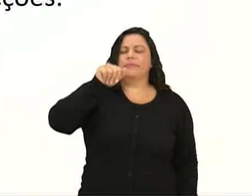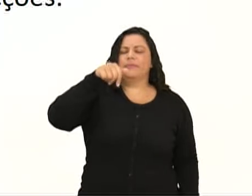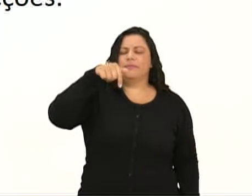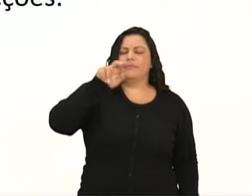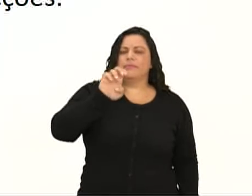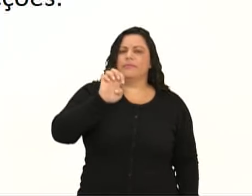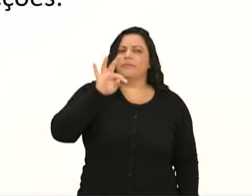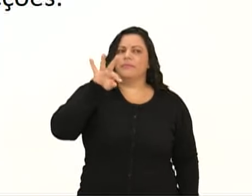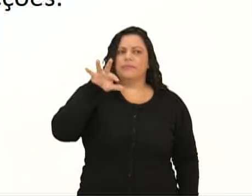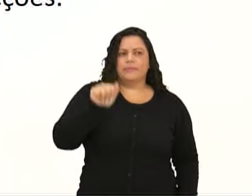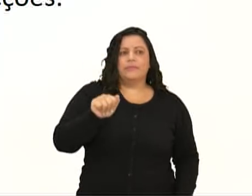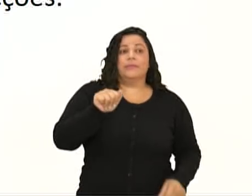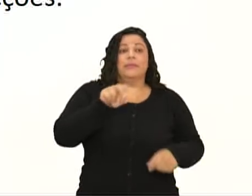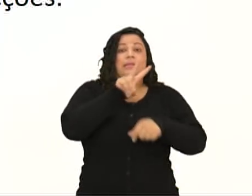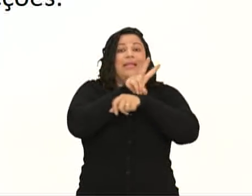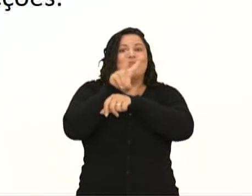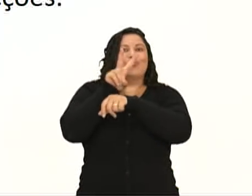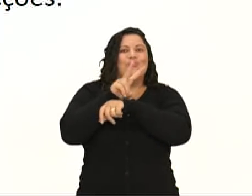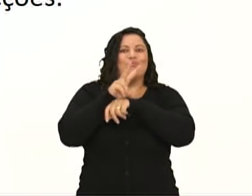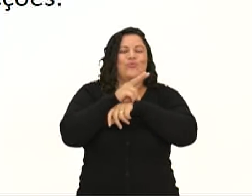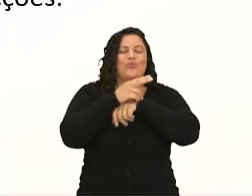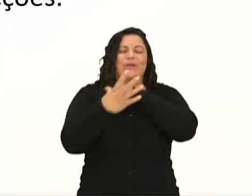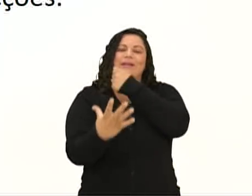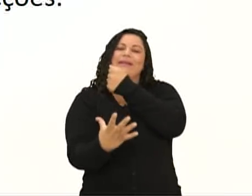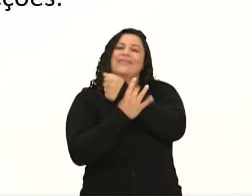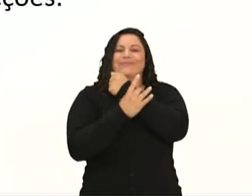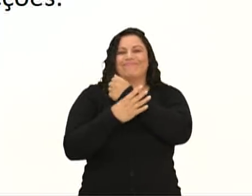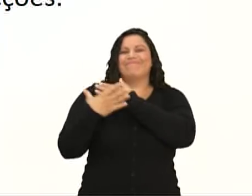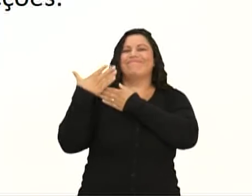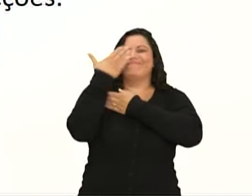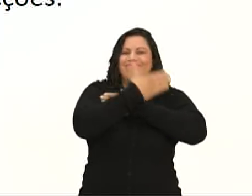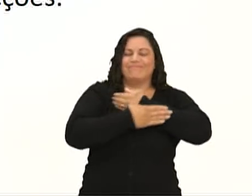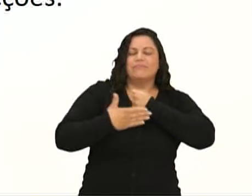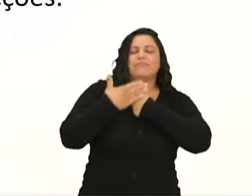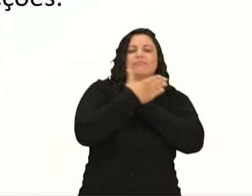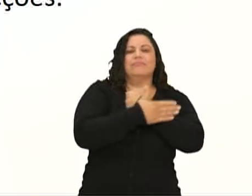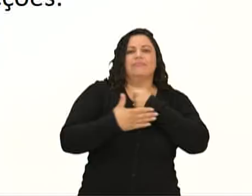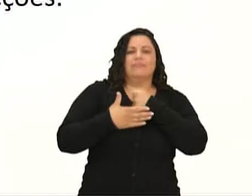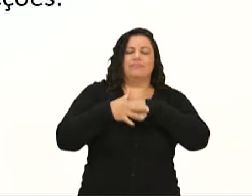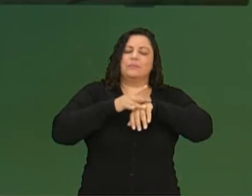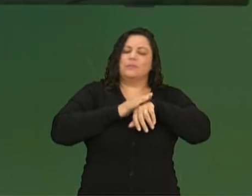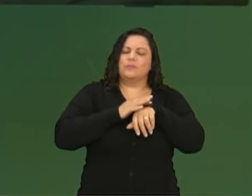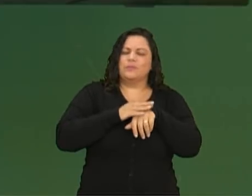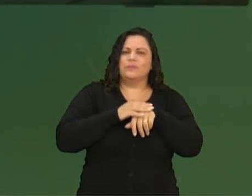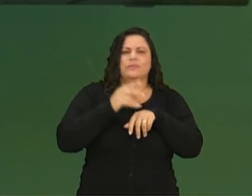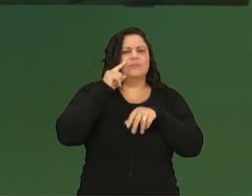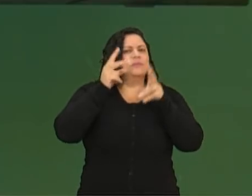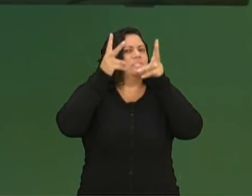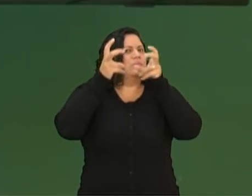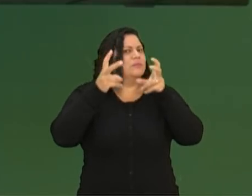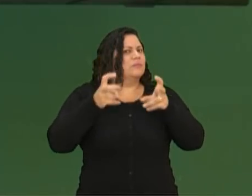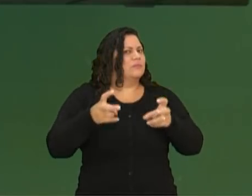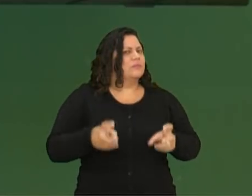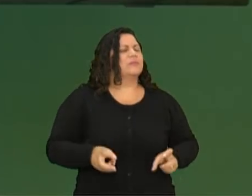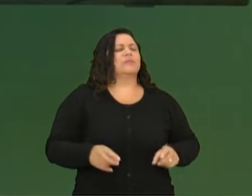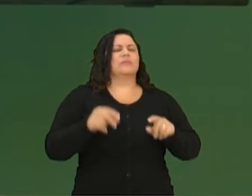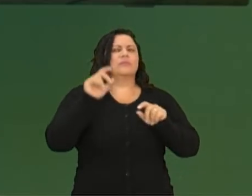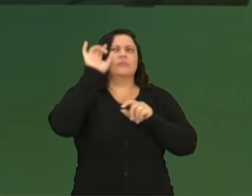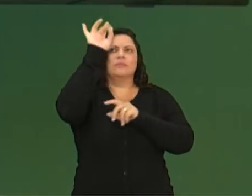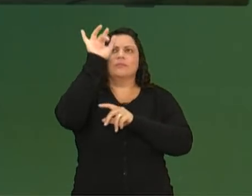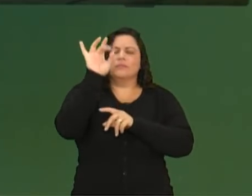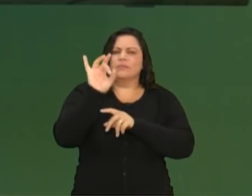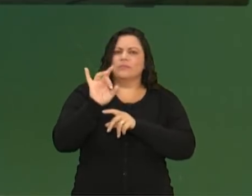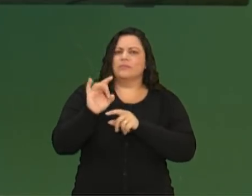organismo às infecções. O que você vai fazer agora? Você vai analisar com calma essas afirmativas, você vai